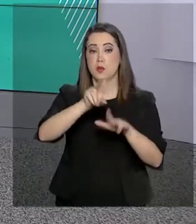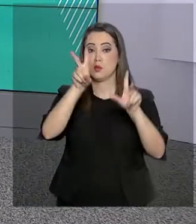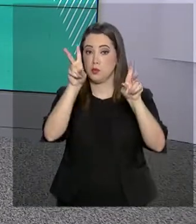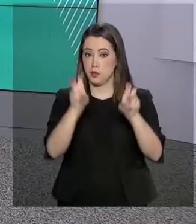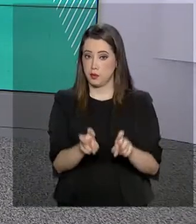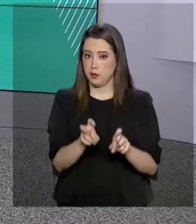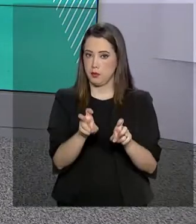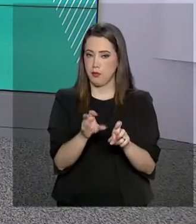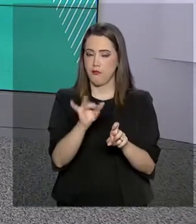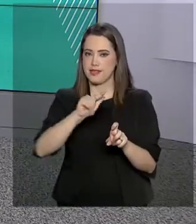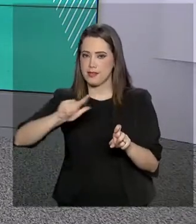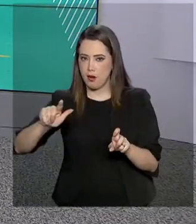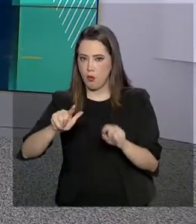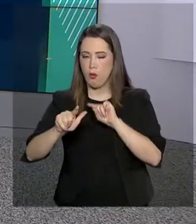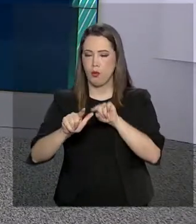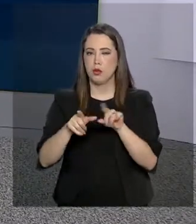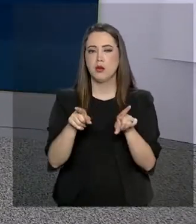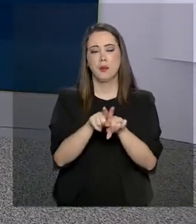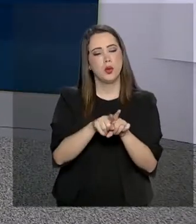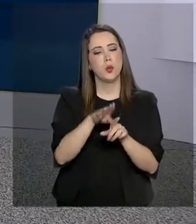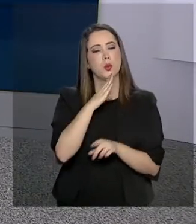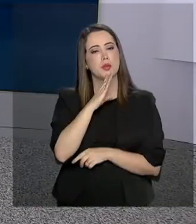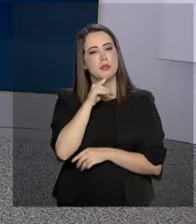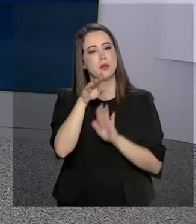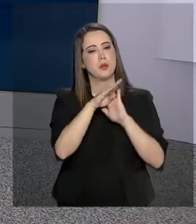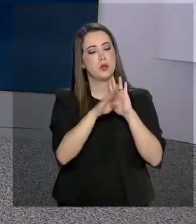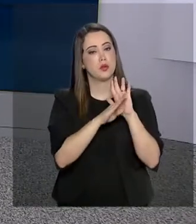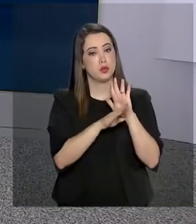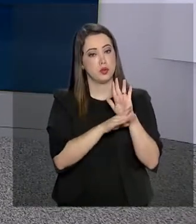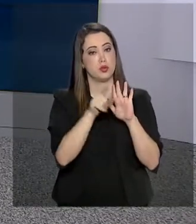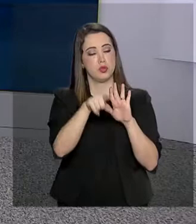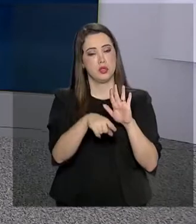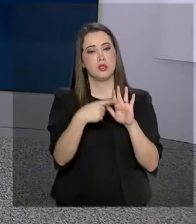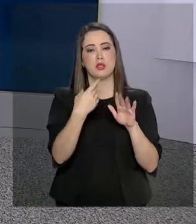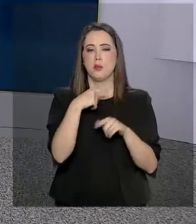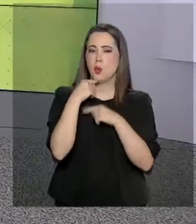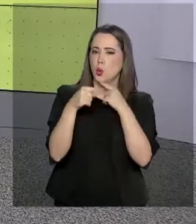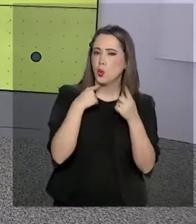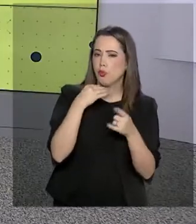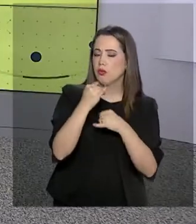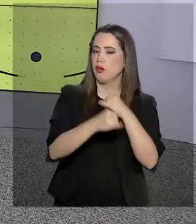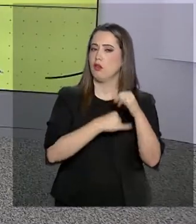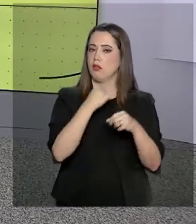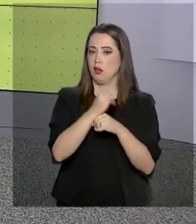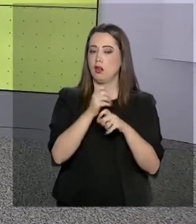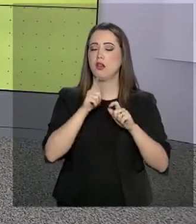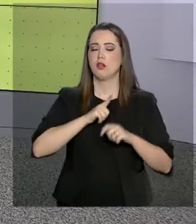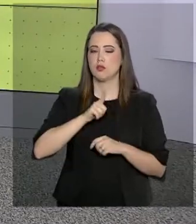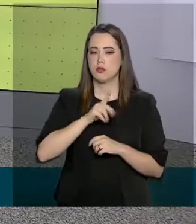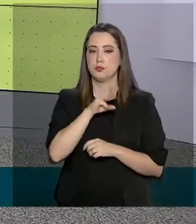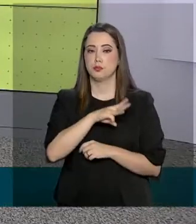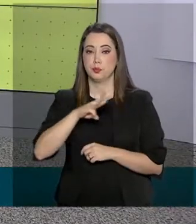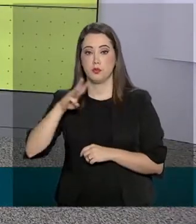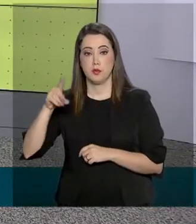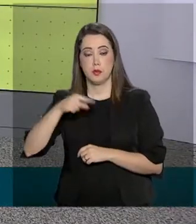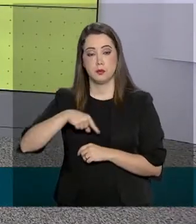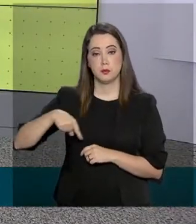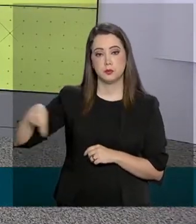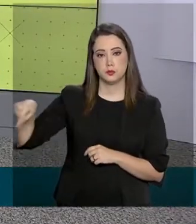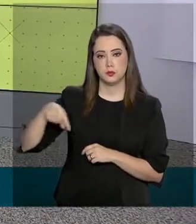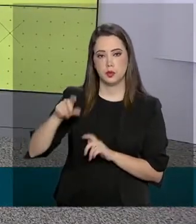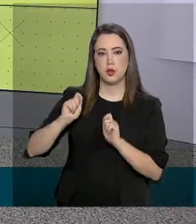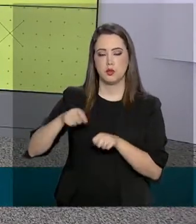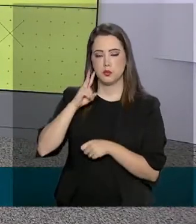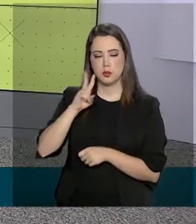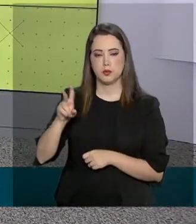contribuinte também pode conhecer projetos na área e receber atendimento pela internet. Outras informações no site Receita. O endereço